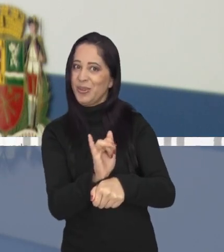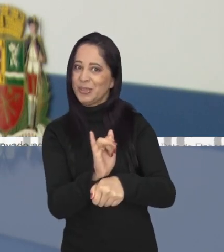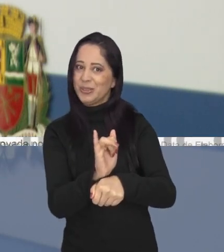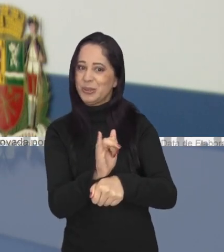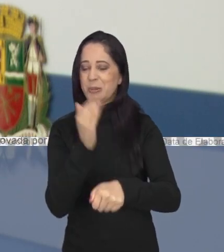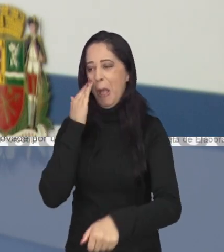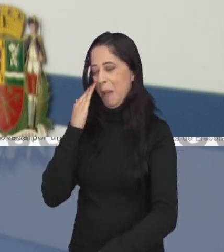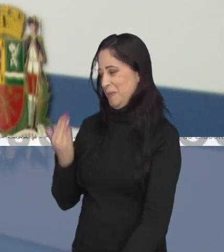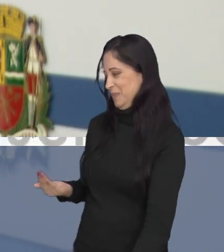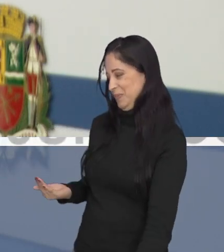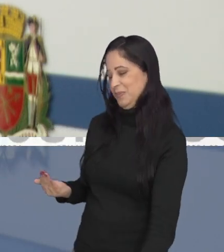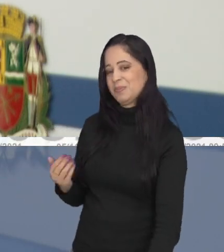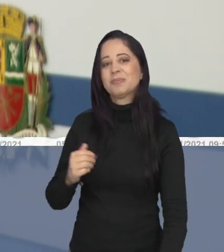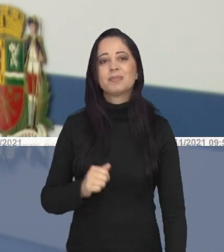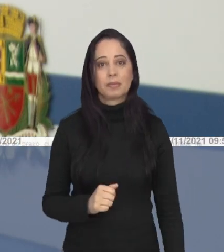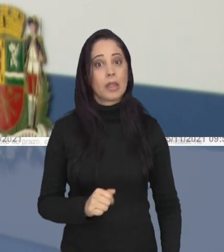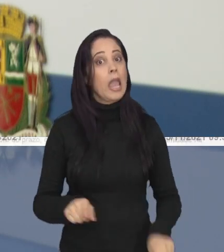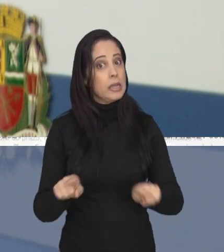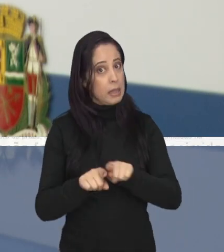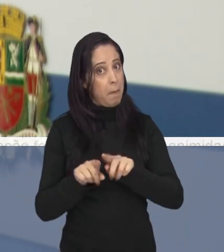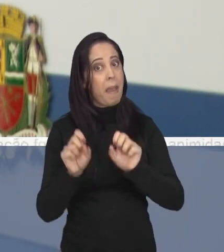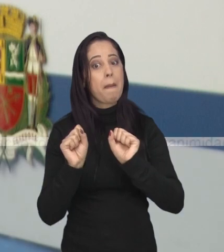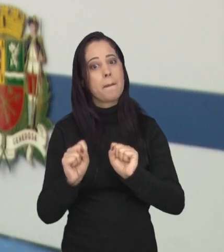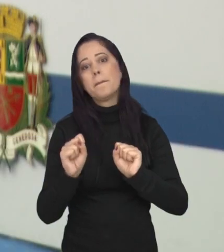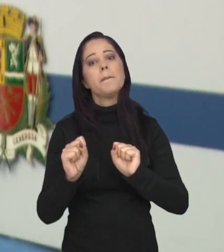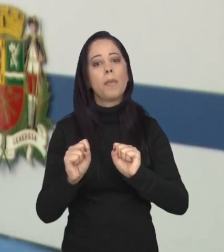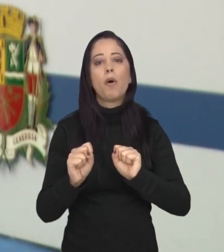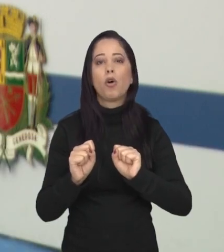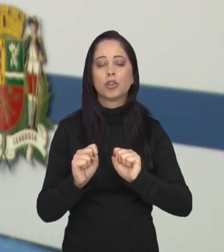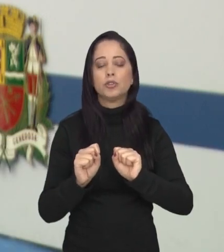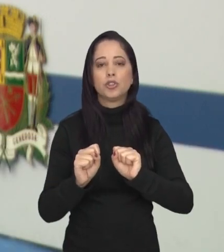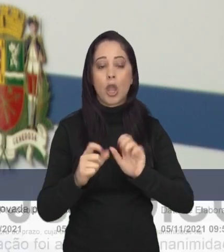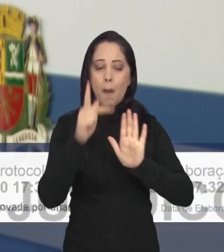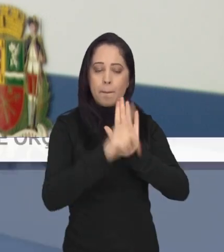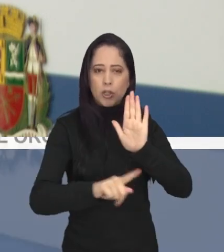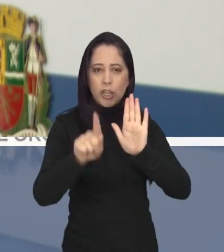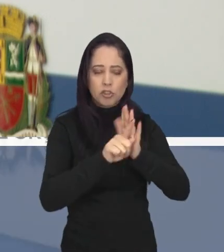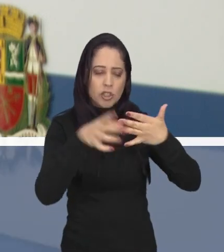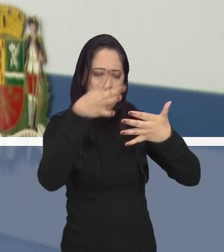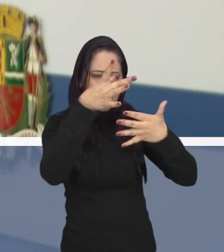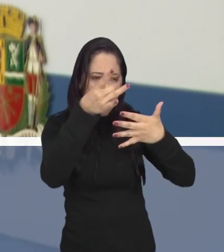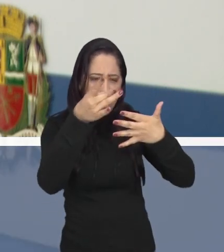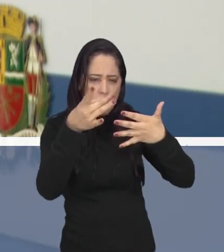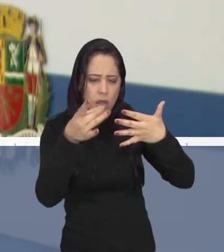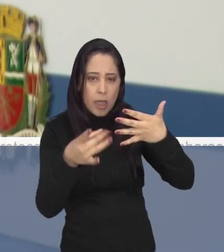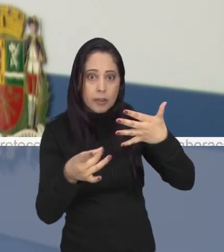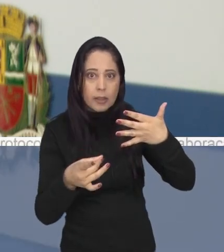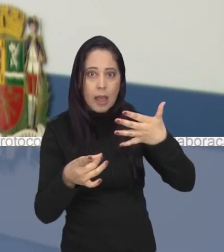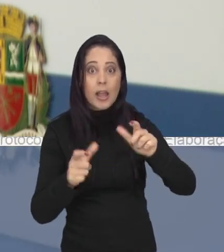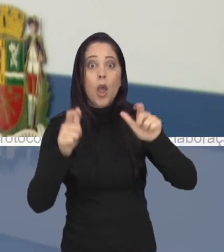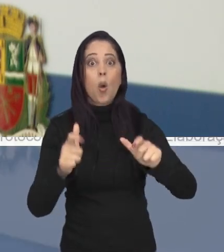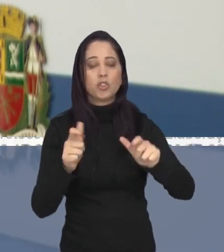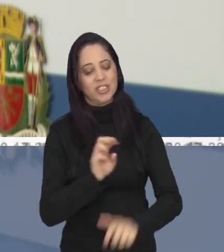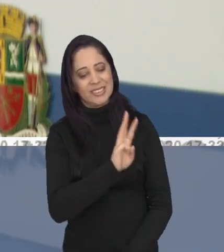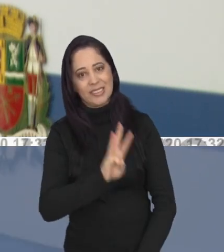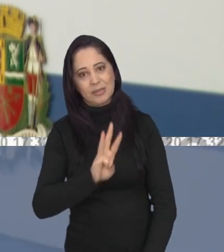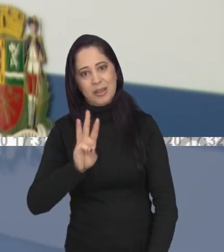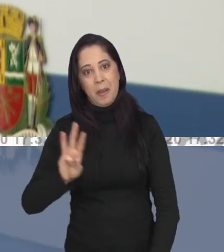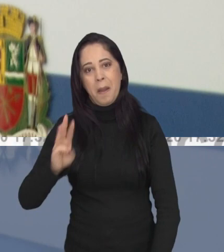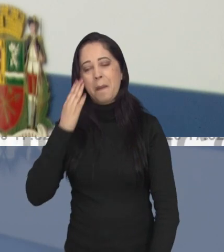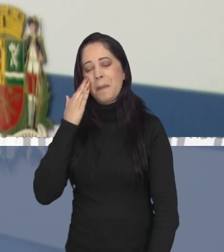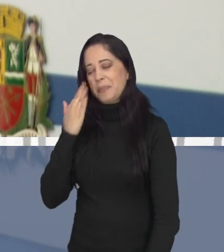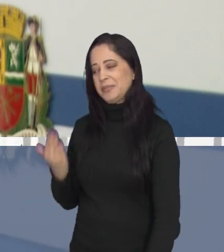meio ambiente. Então, eu acho que é o caminho. Não existe outro caminho. Se nós pensarmos em médio e longo prazo, é esse o caminho